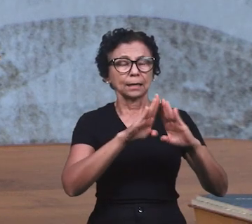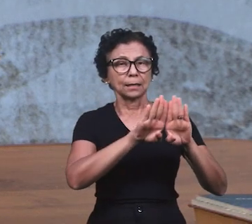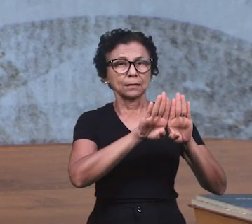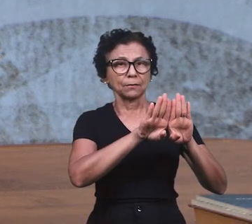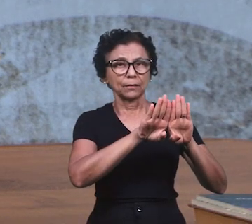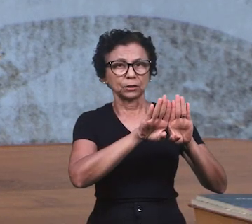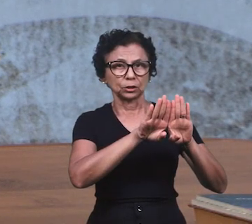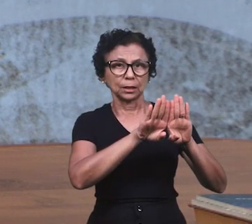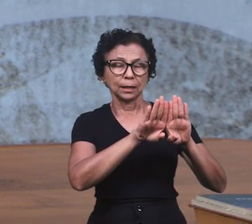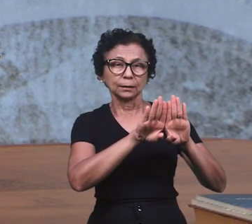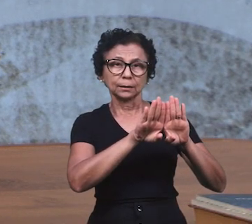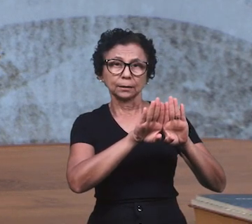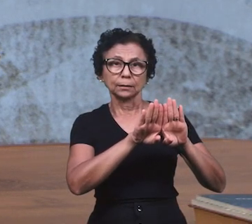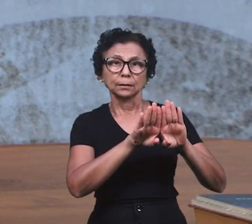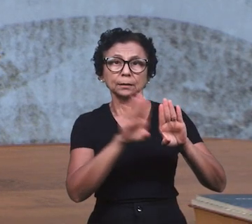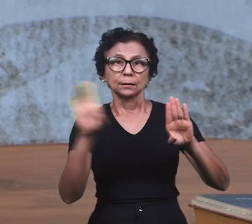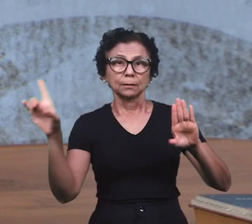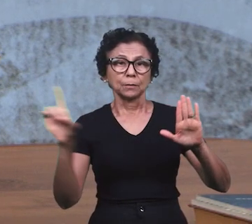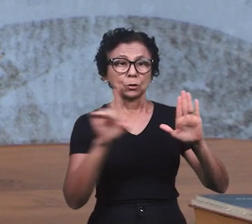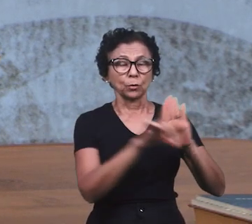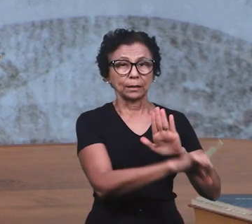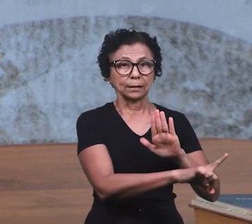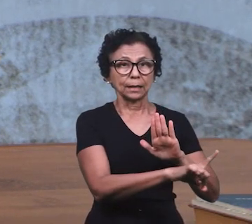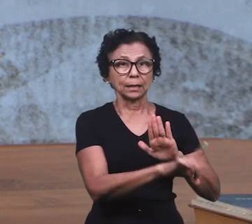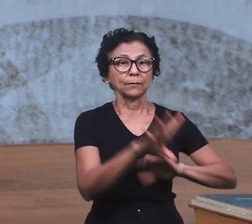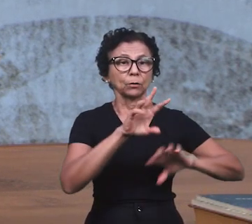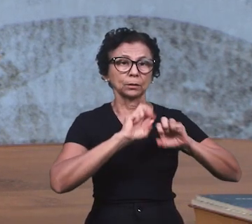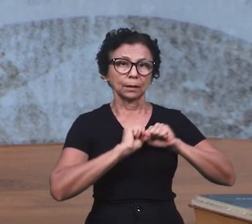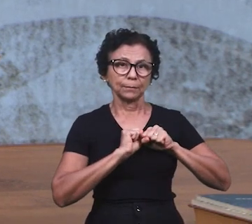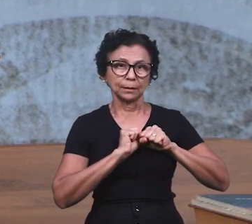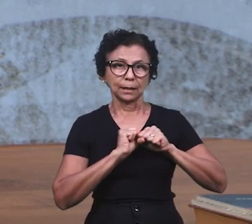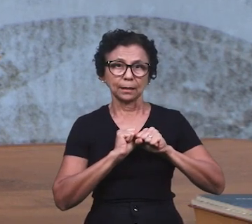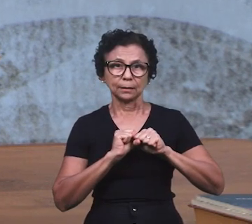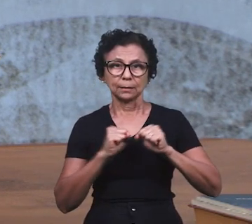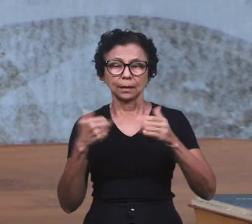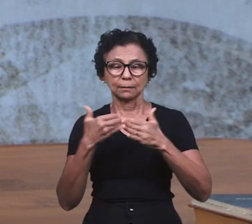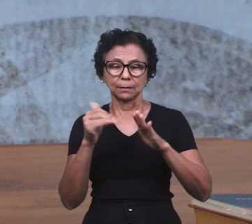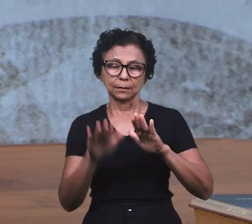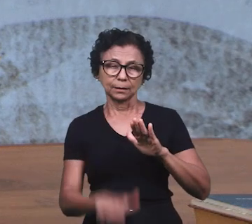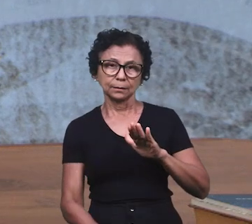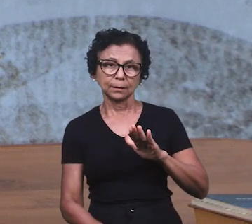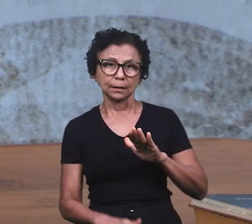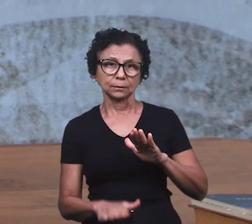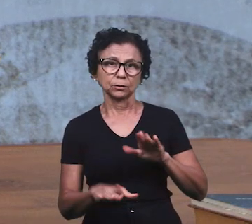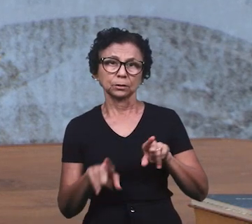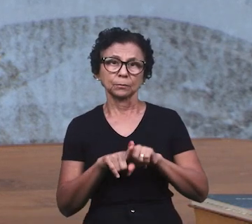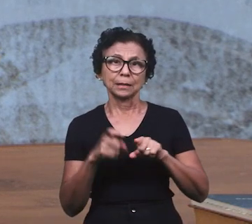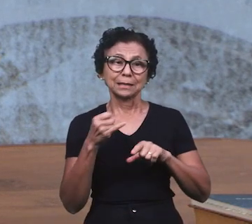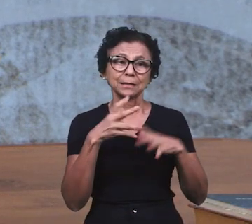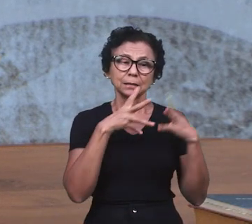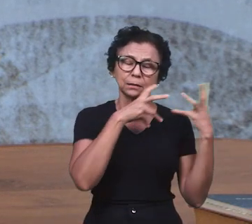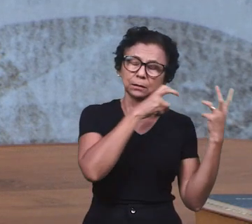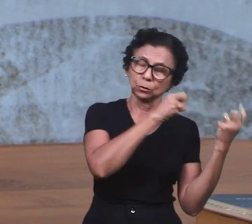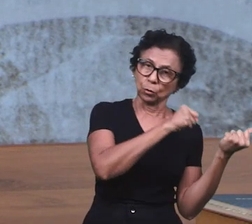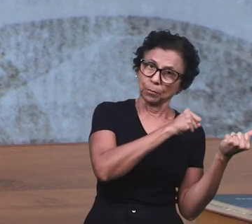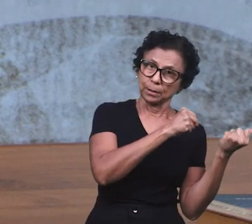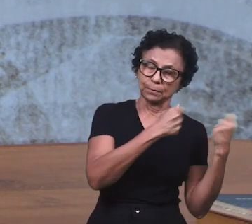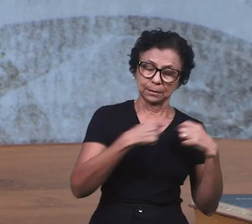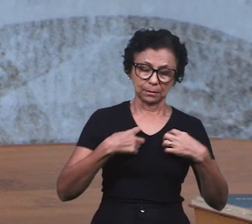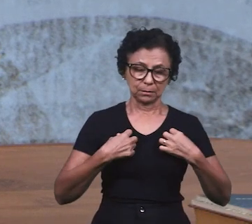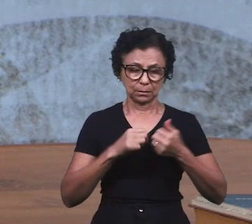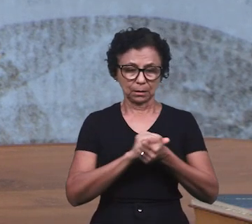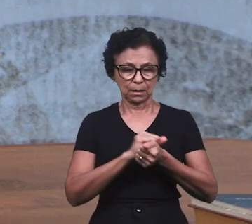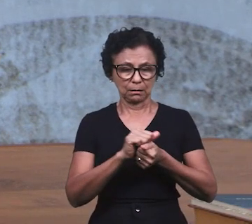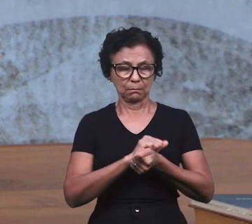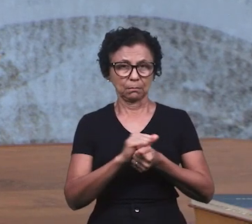imundo até a tarde. Também o que se deitar a dormir em tal casa, lavará os seus vestidos,